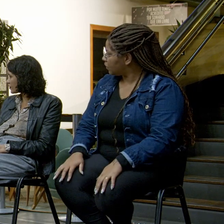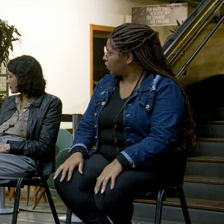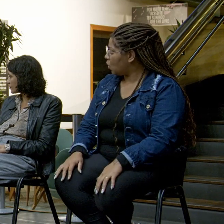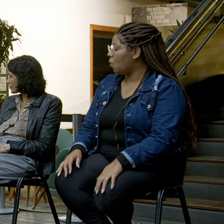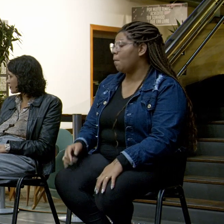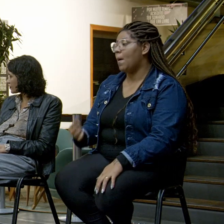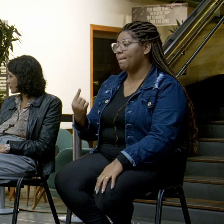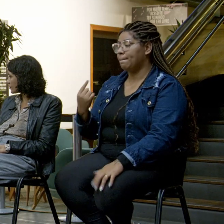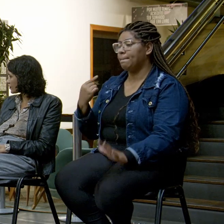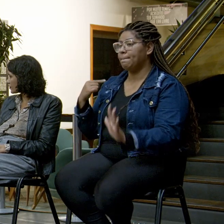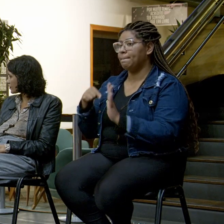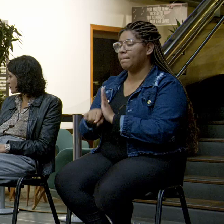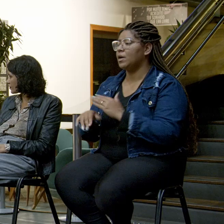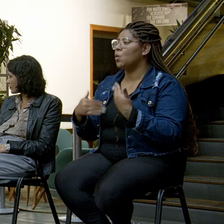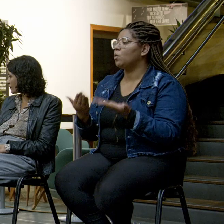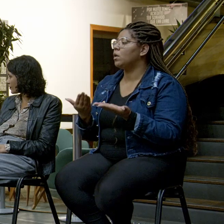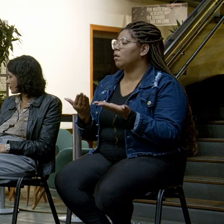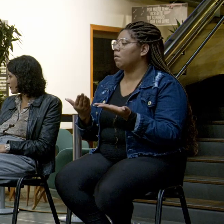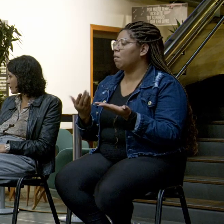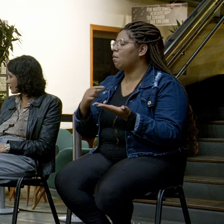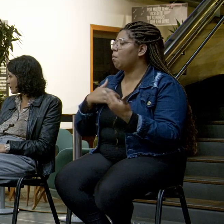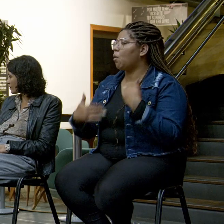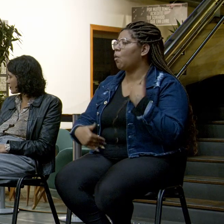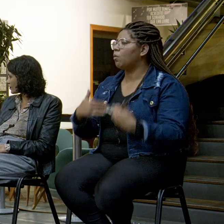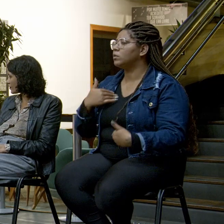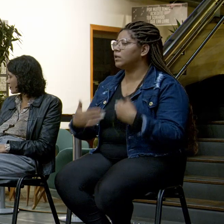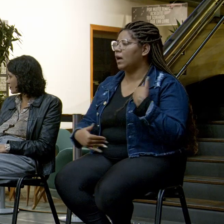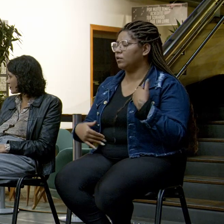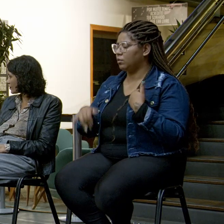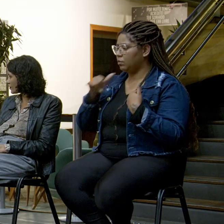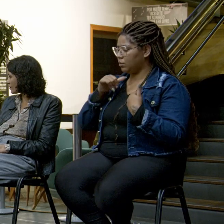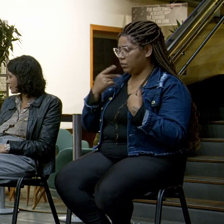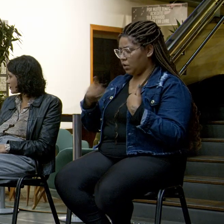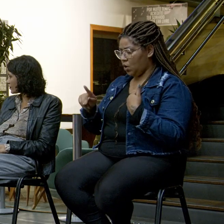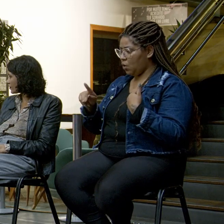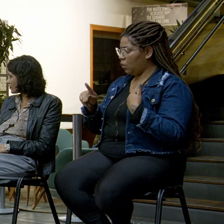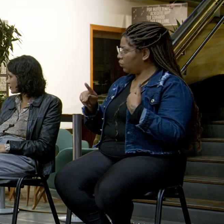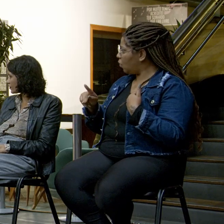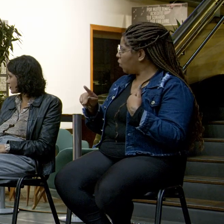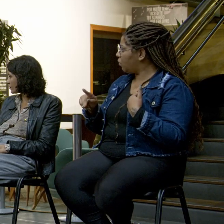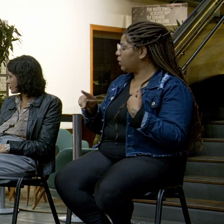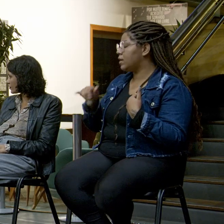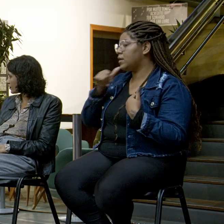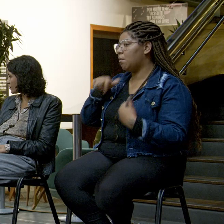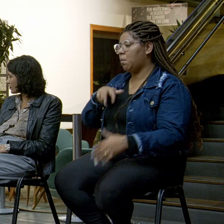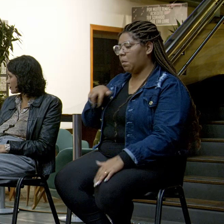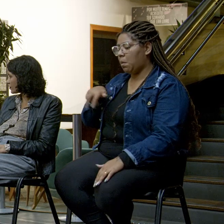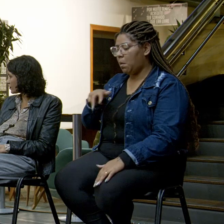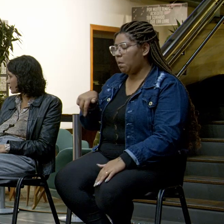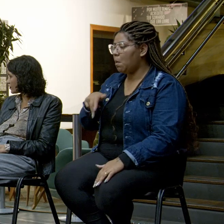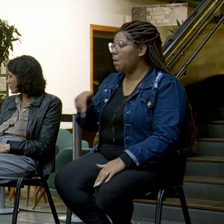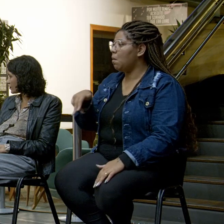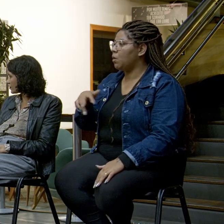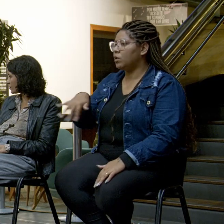que ficou para mim era qual a relação desse corpo, o seu corpo, o corpo daquele que visita, pelo